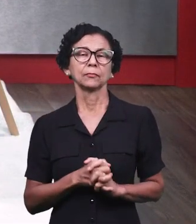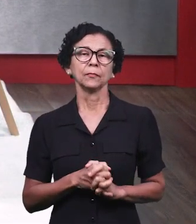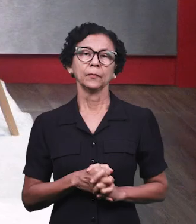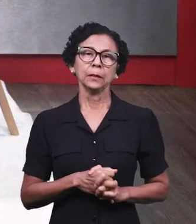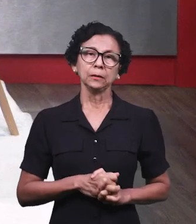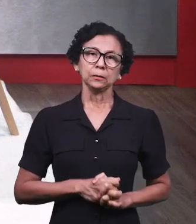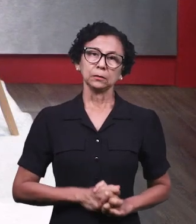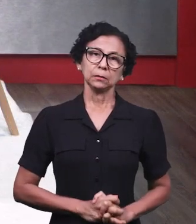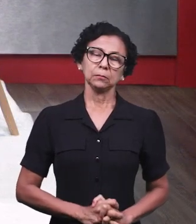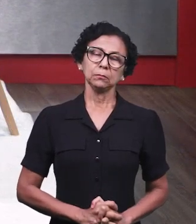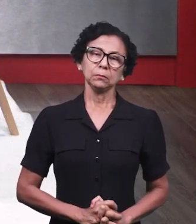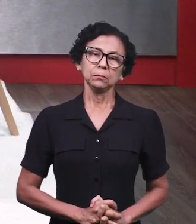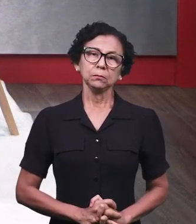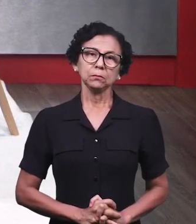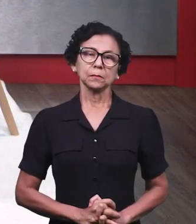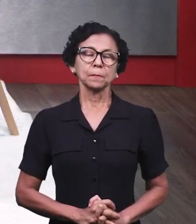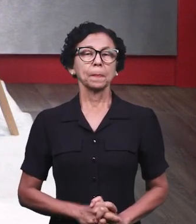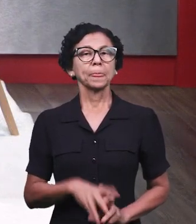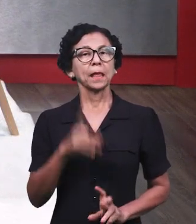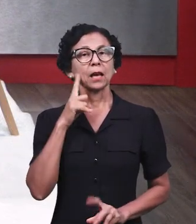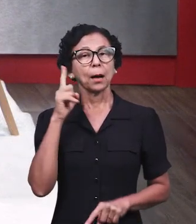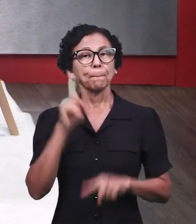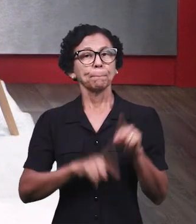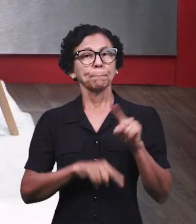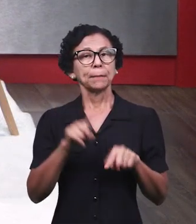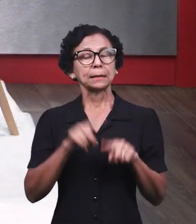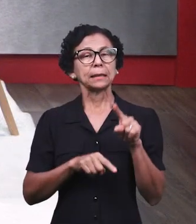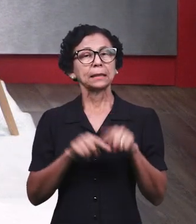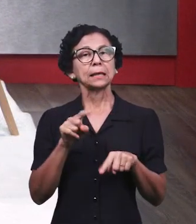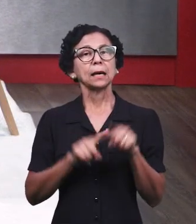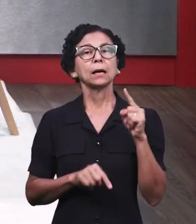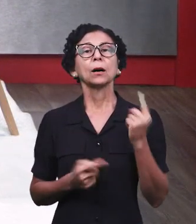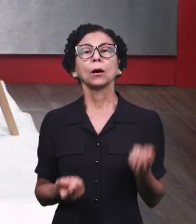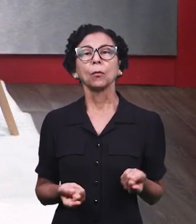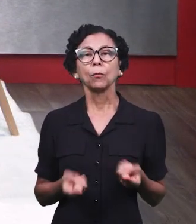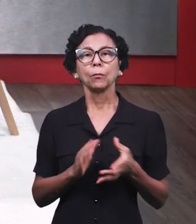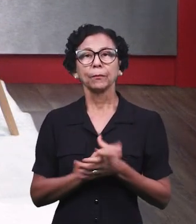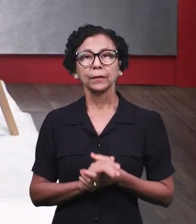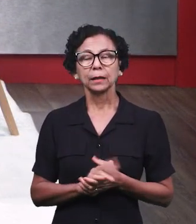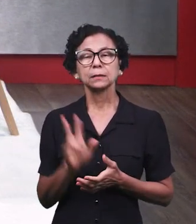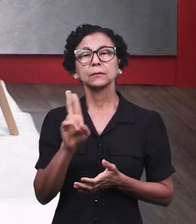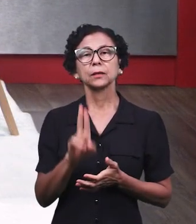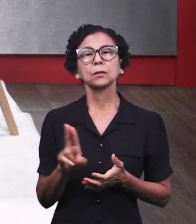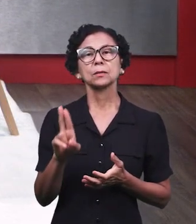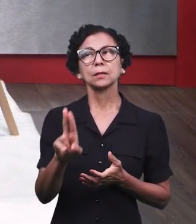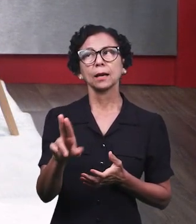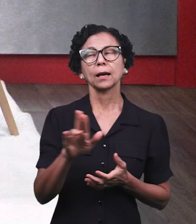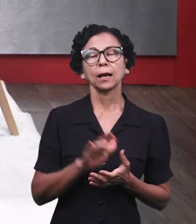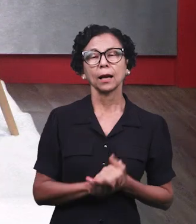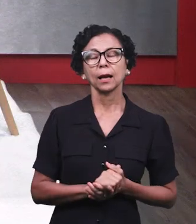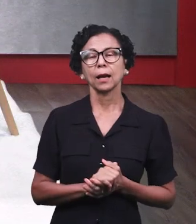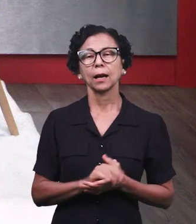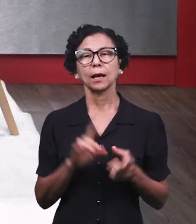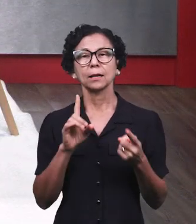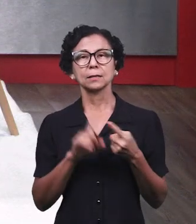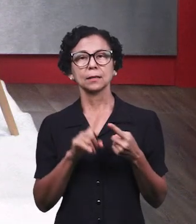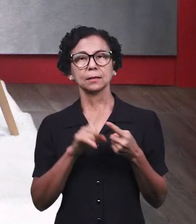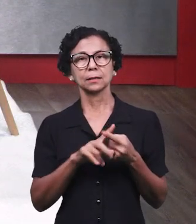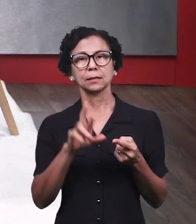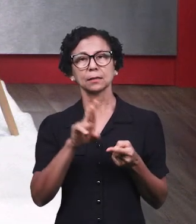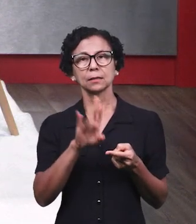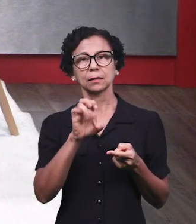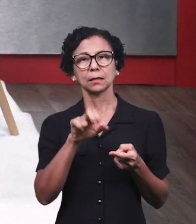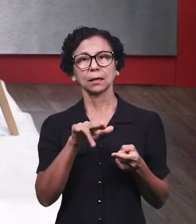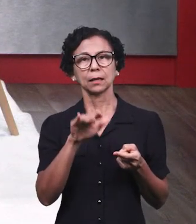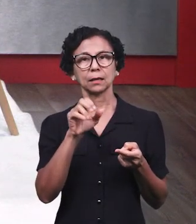que muda de primeiro momento é o material e a forma como a gente coloca isso no dente do paciente. As facetas em